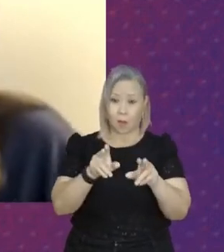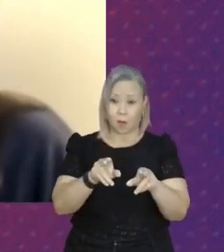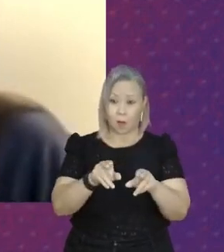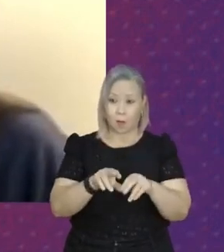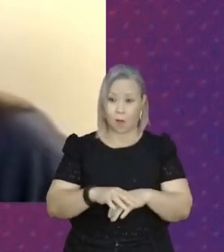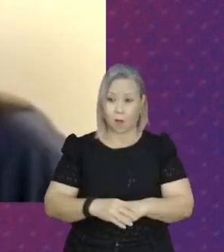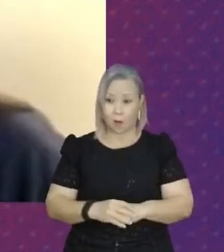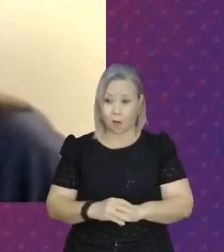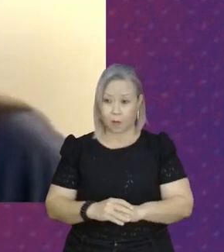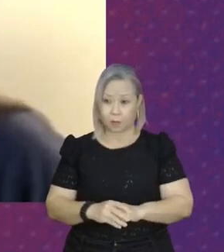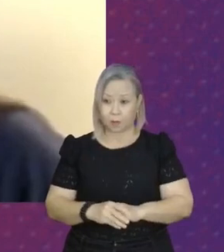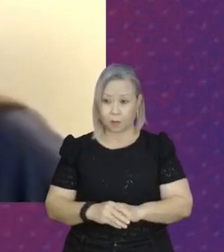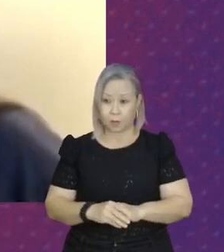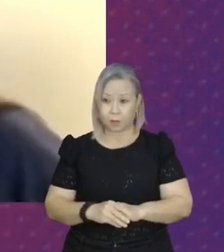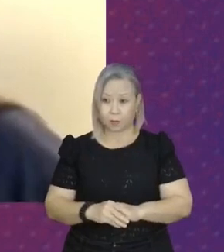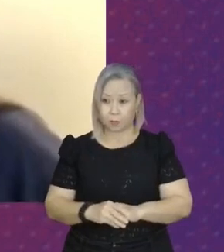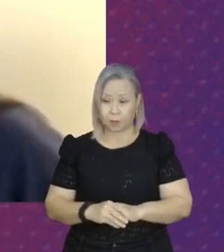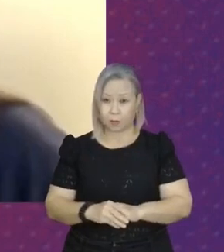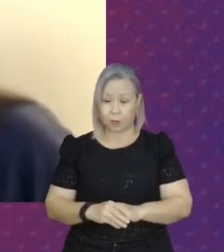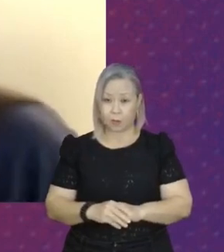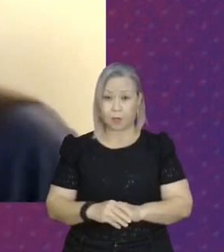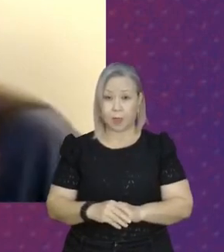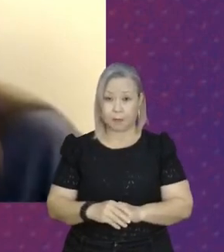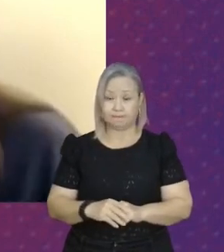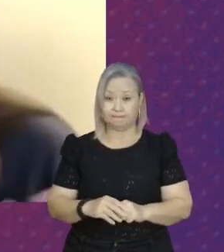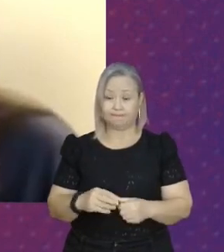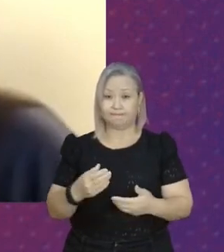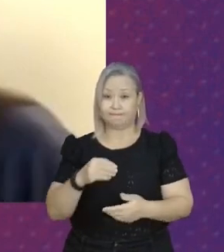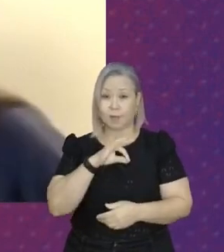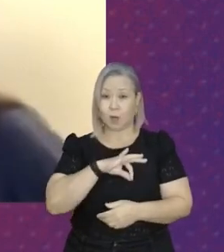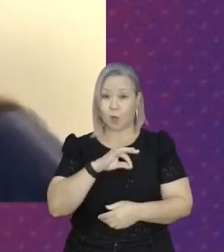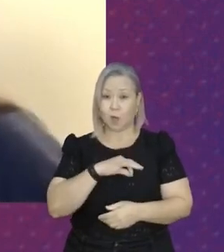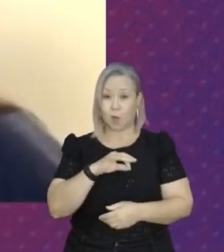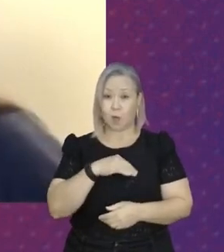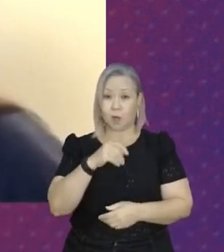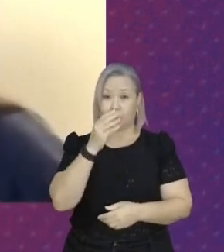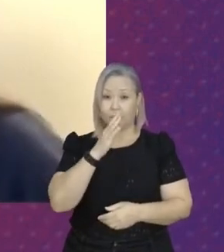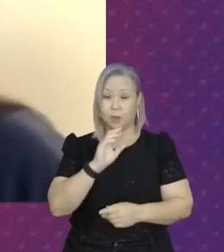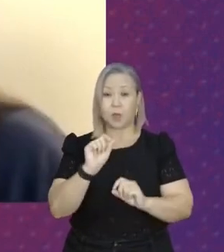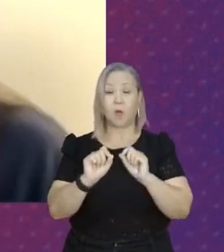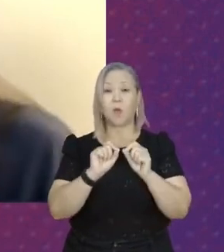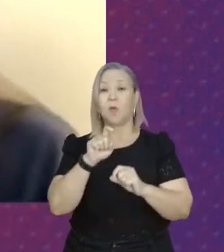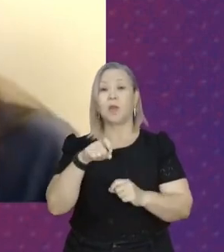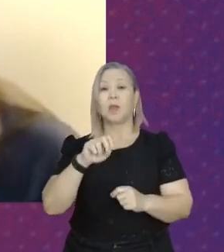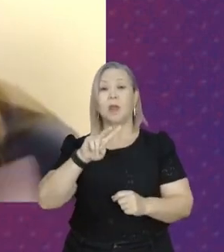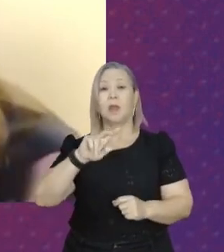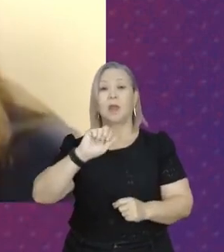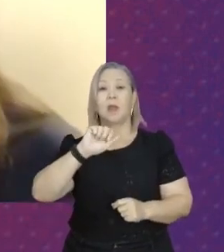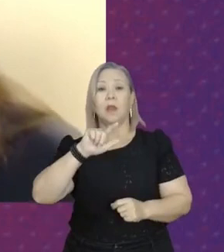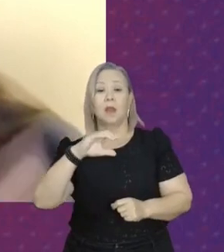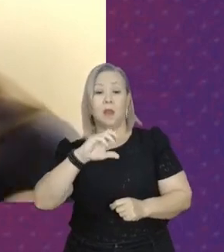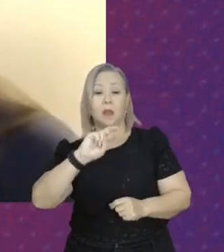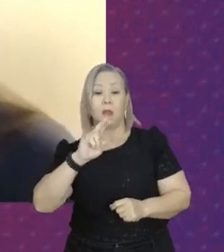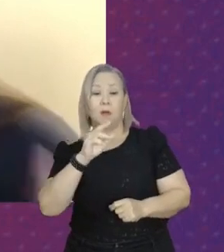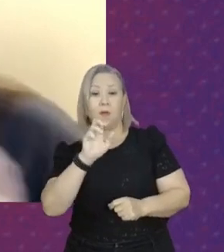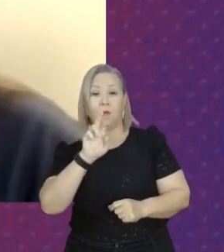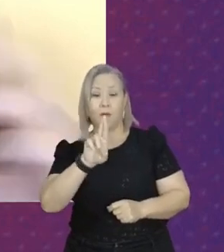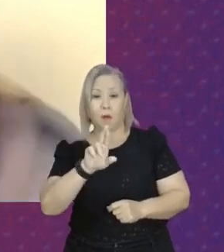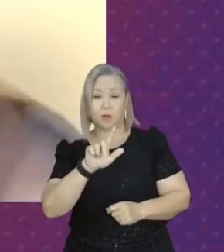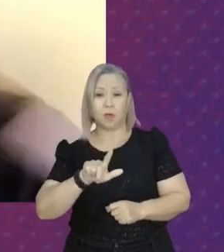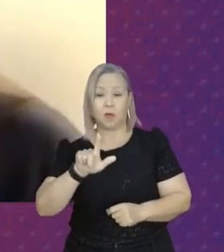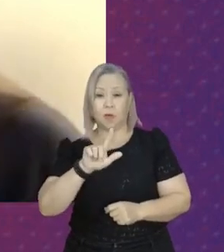um dos penduricalhos do Auxílio Brasil. Qual que é a lógica do voucher? A lógica do voucher é o seguinte: se